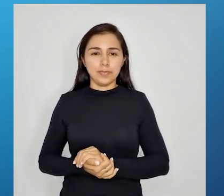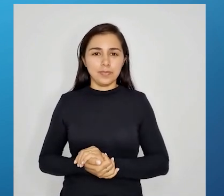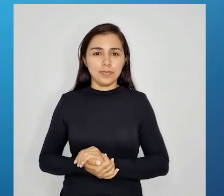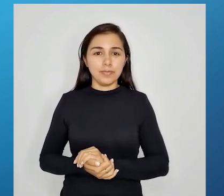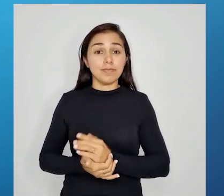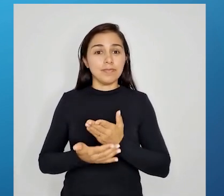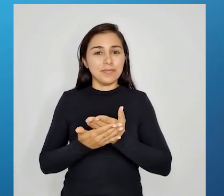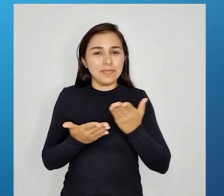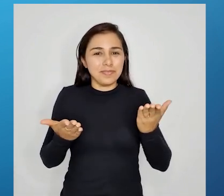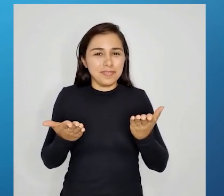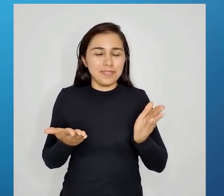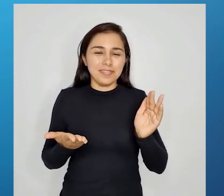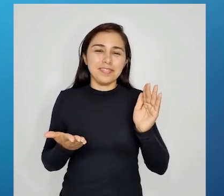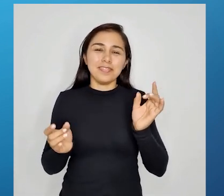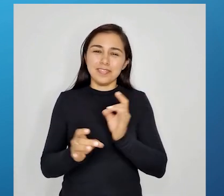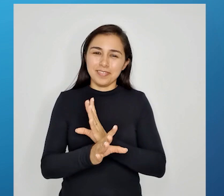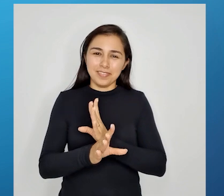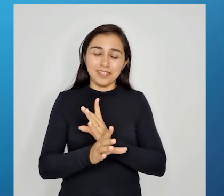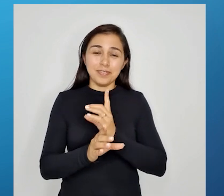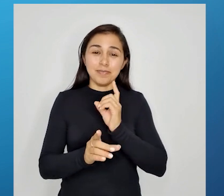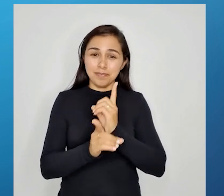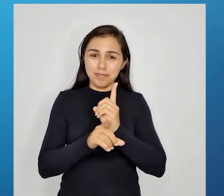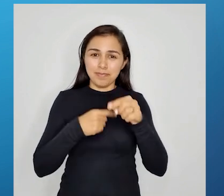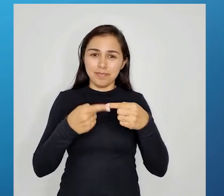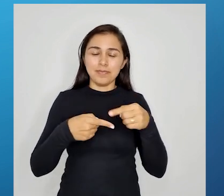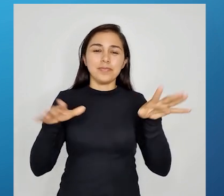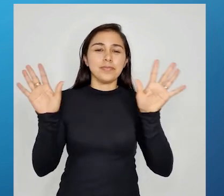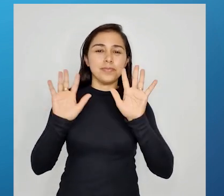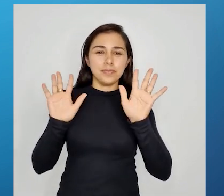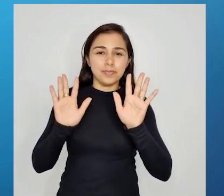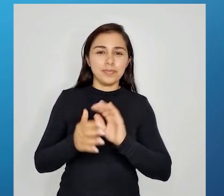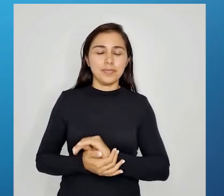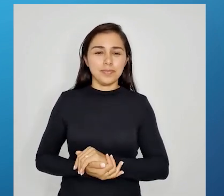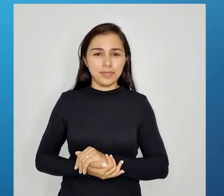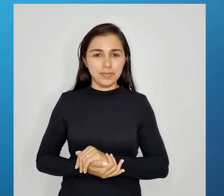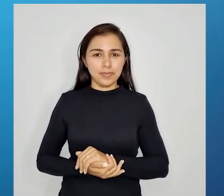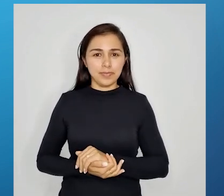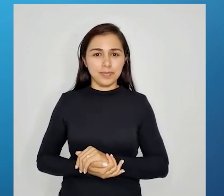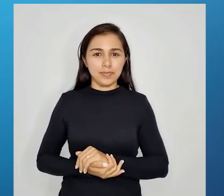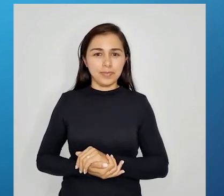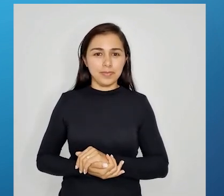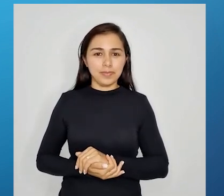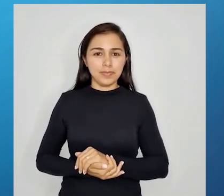A nossa aula vai chegando ao fim. Espero você numa próxima aula. Até mais. Tchau, tchau.